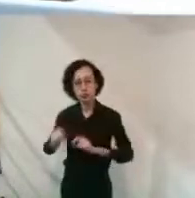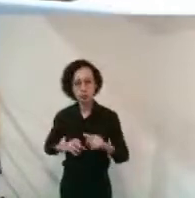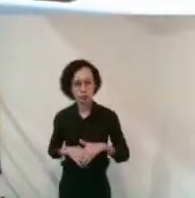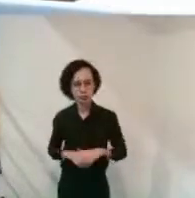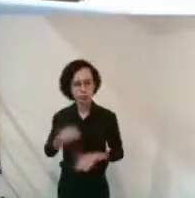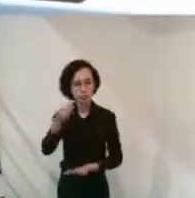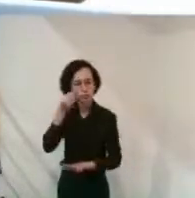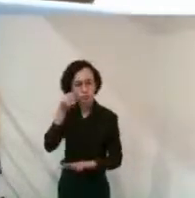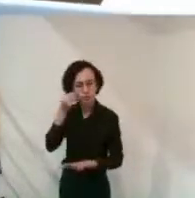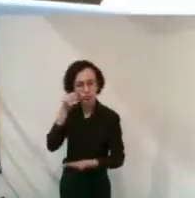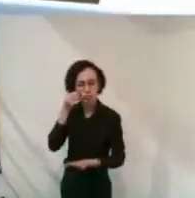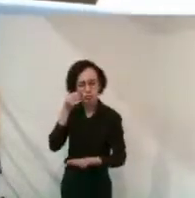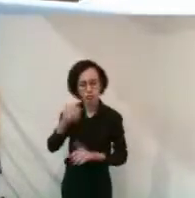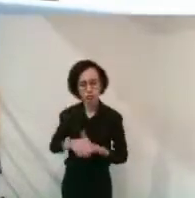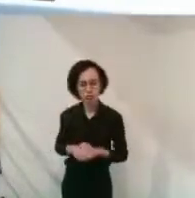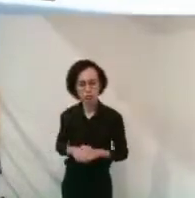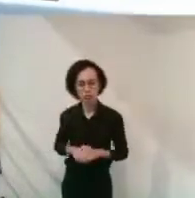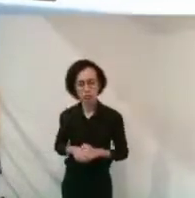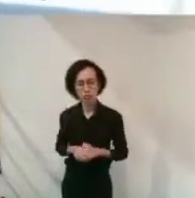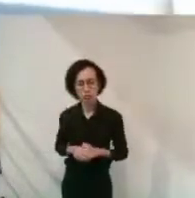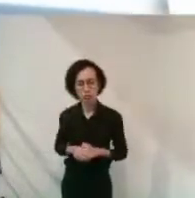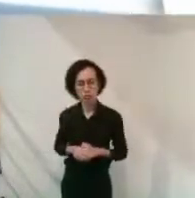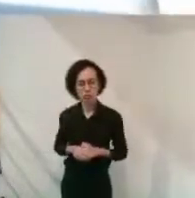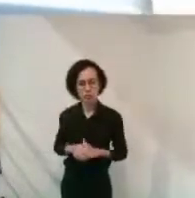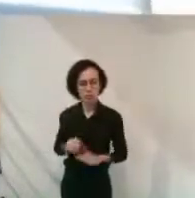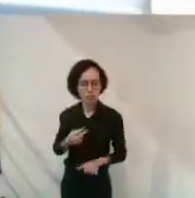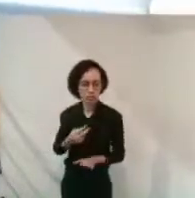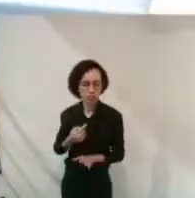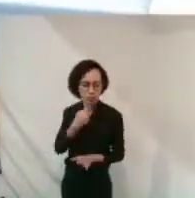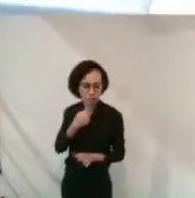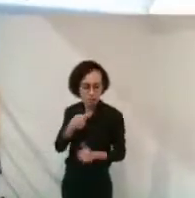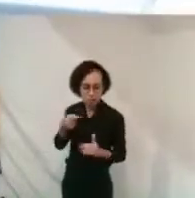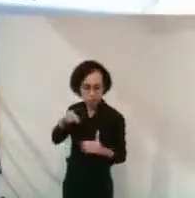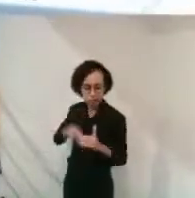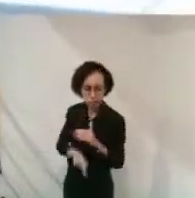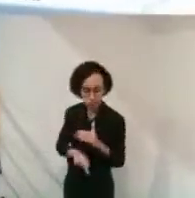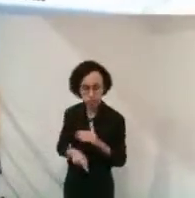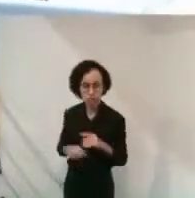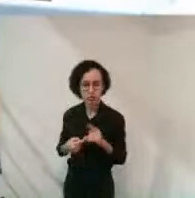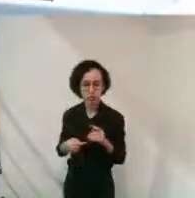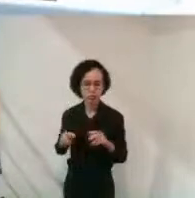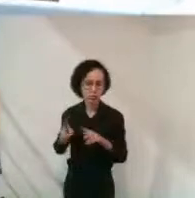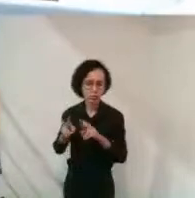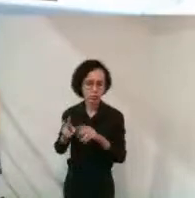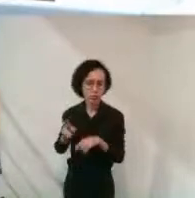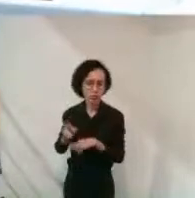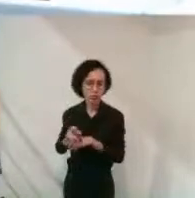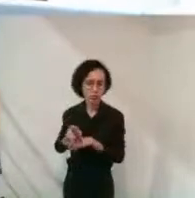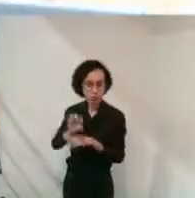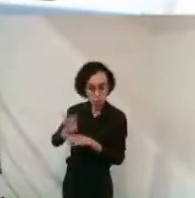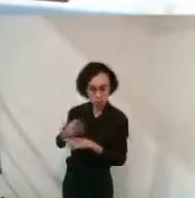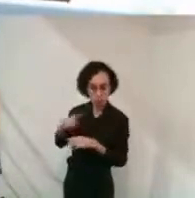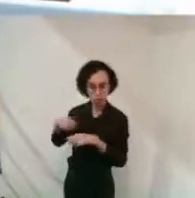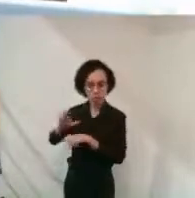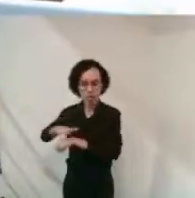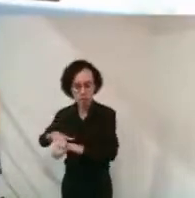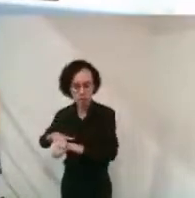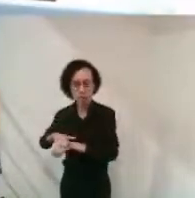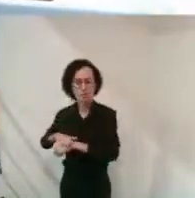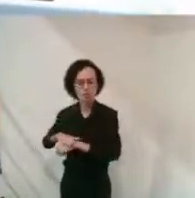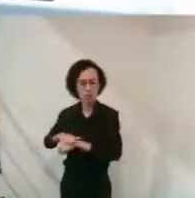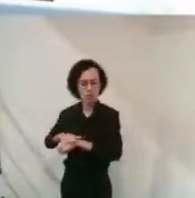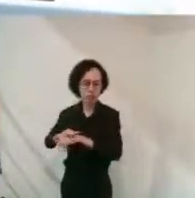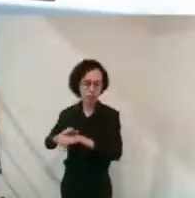tentar, não vai ser possível aprofundar no tema em razão não só do tempo que